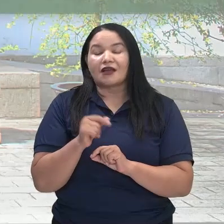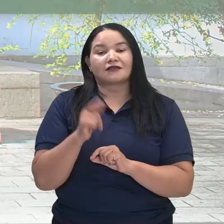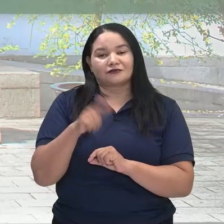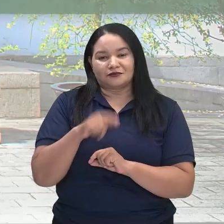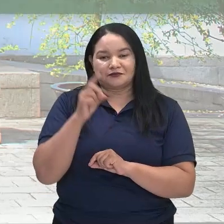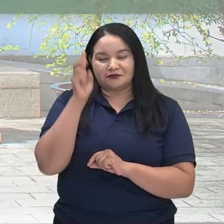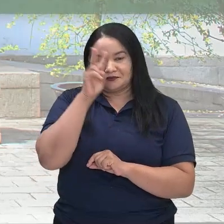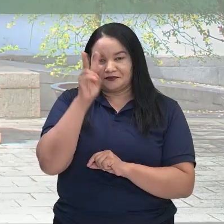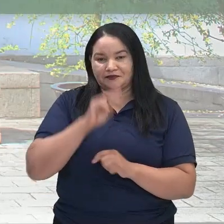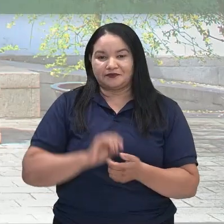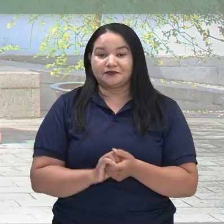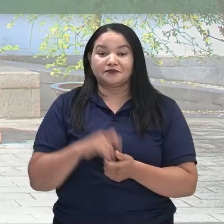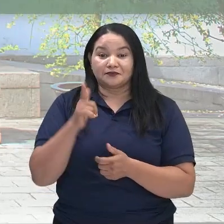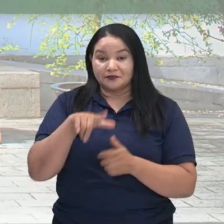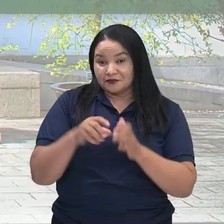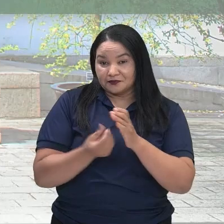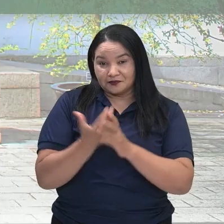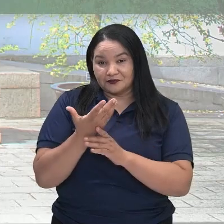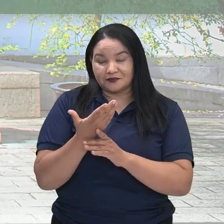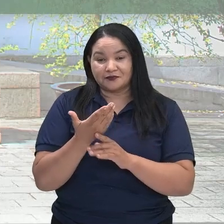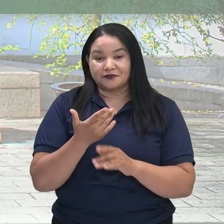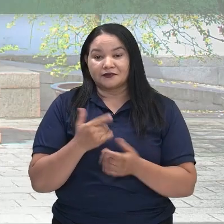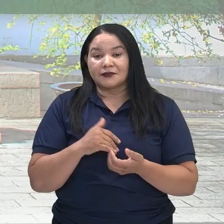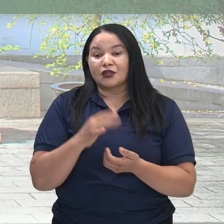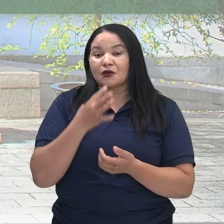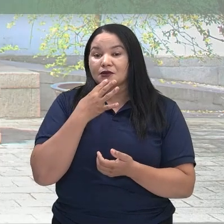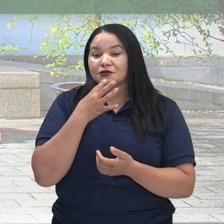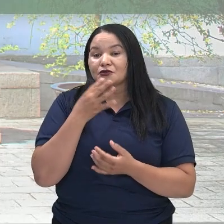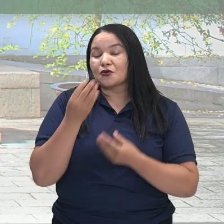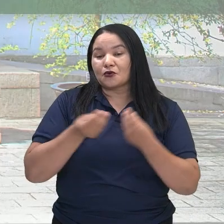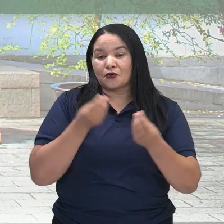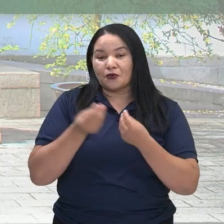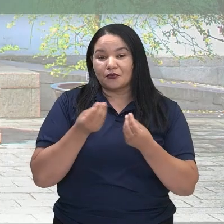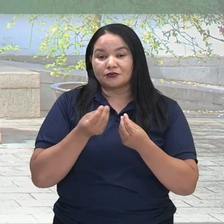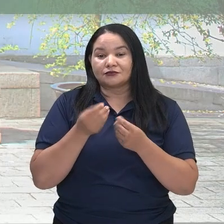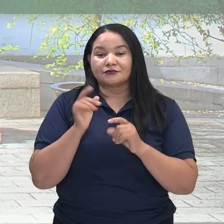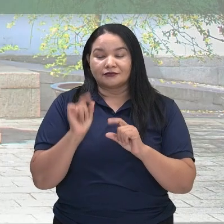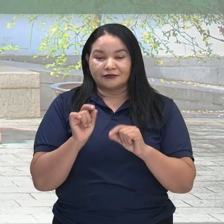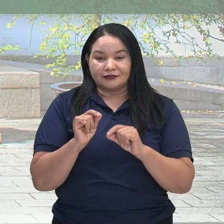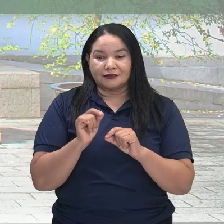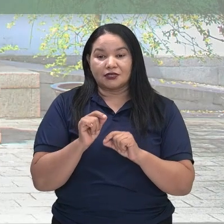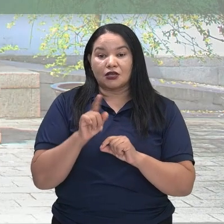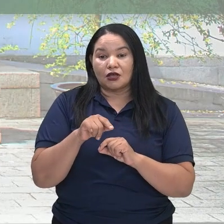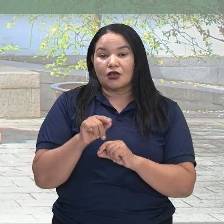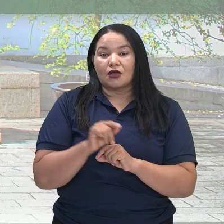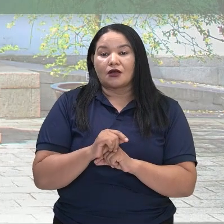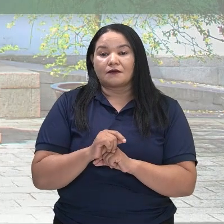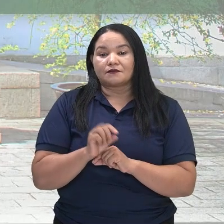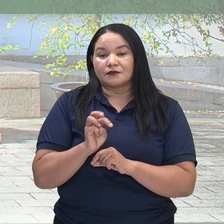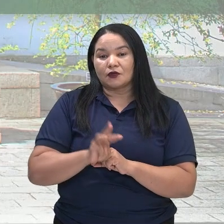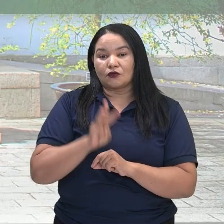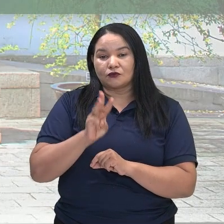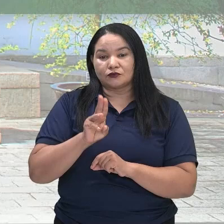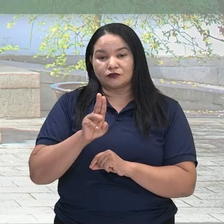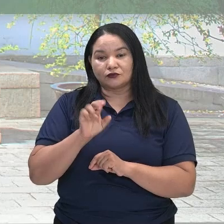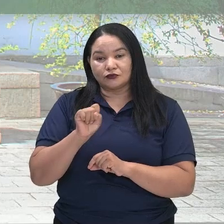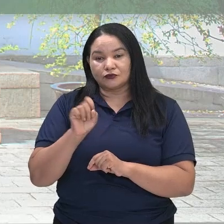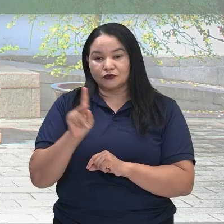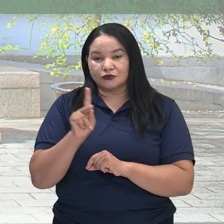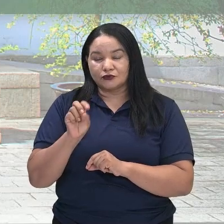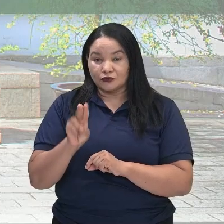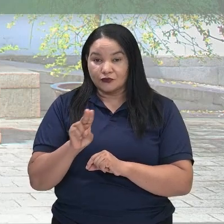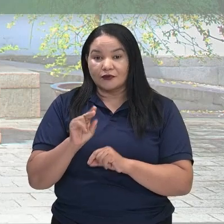relembrar. Originalmente, o Kung Fu é conhecido como Wushu, né, que significa arte da guerra. E isso lá